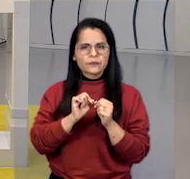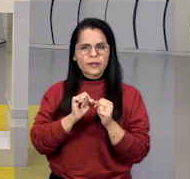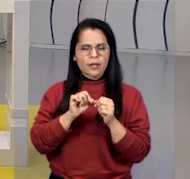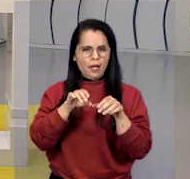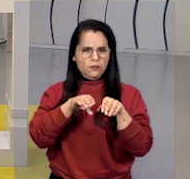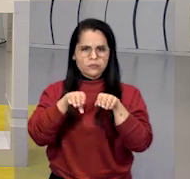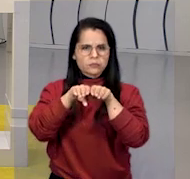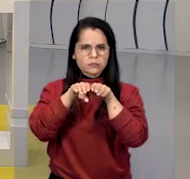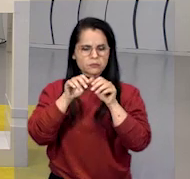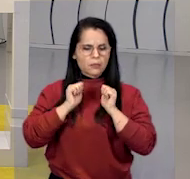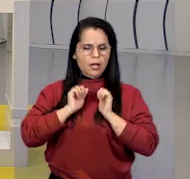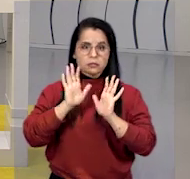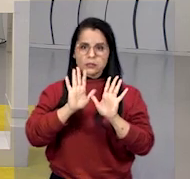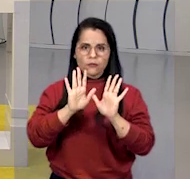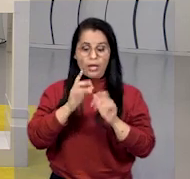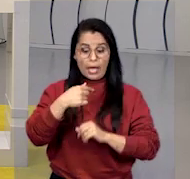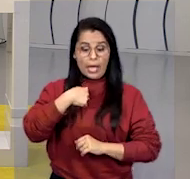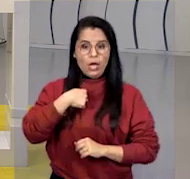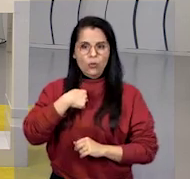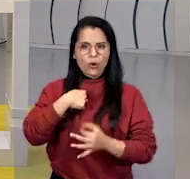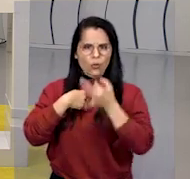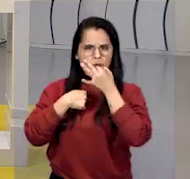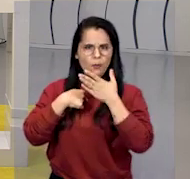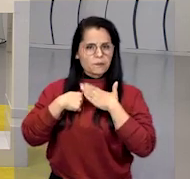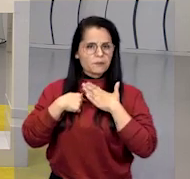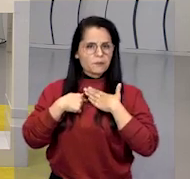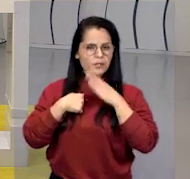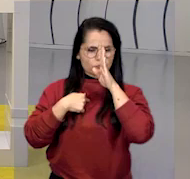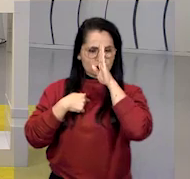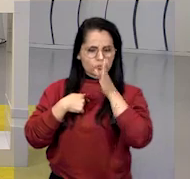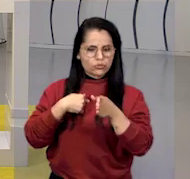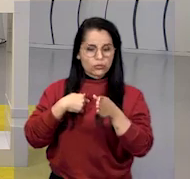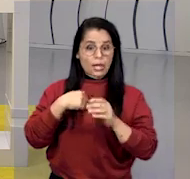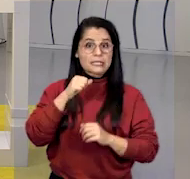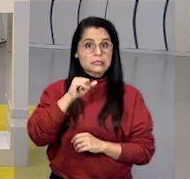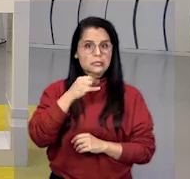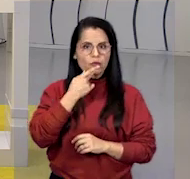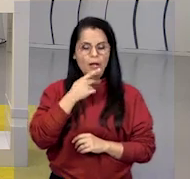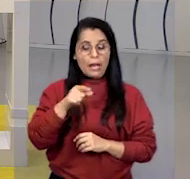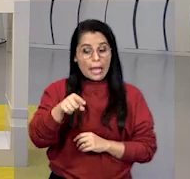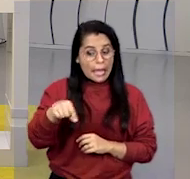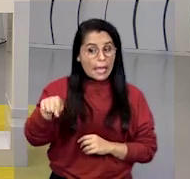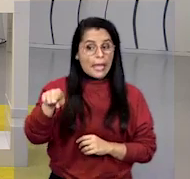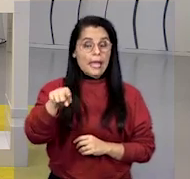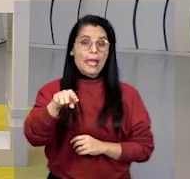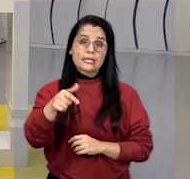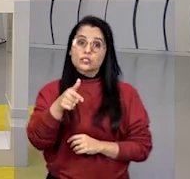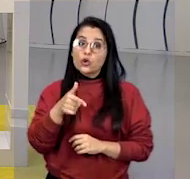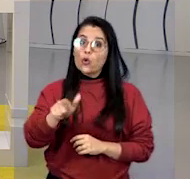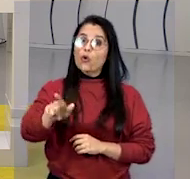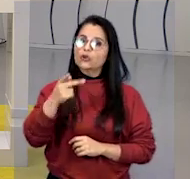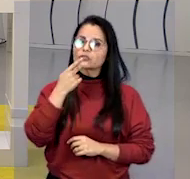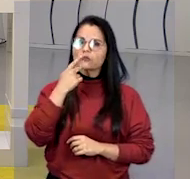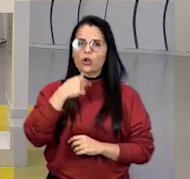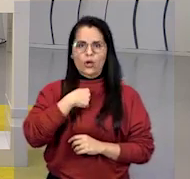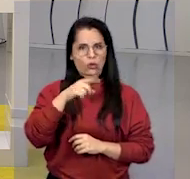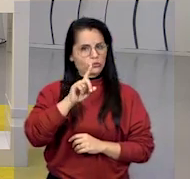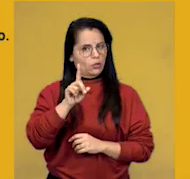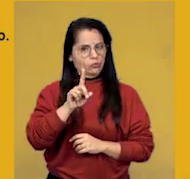parcial. Quer dizer, quando você fala eu, é sua opinião direta. Quando você diz eles, é como se outro dissesse e não